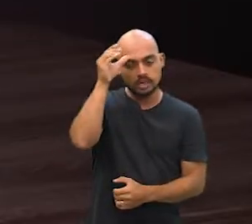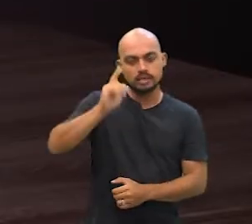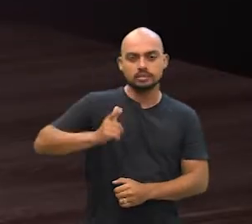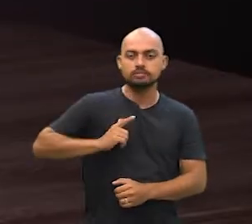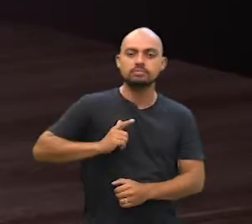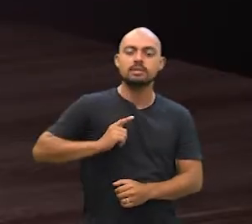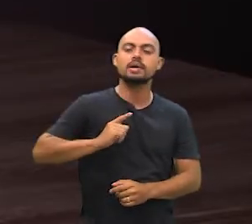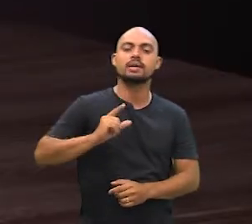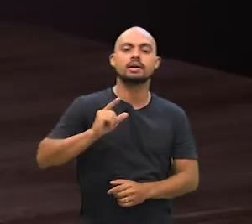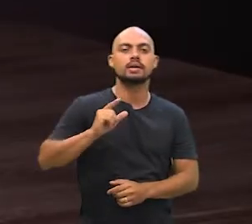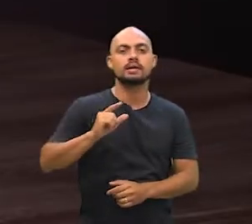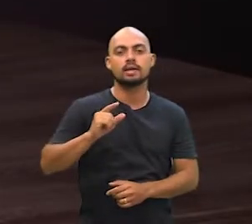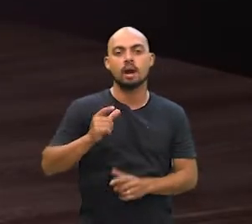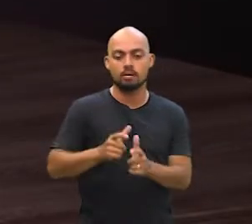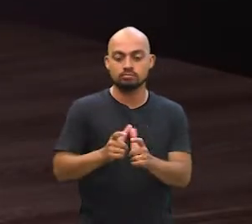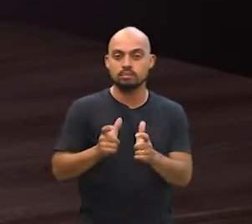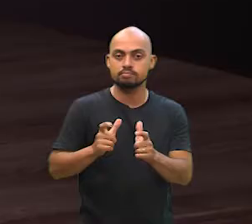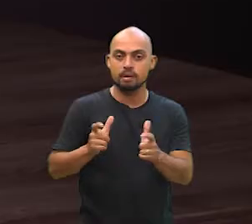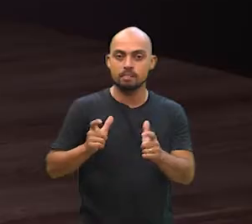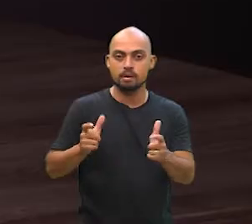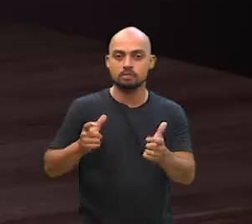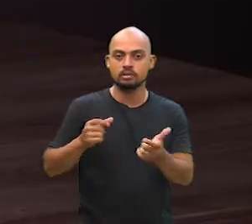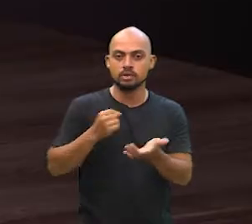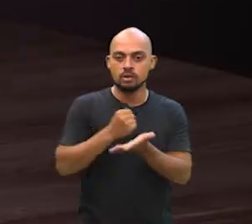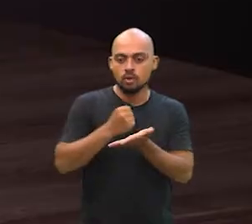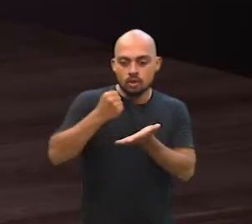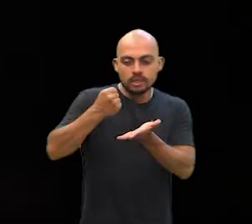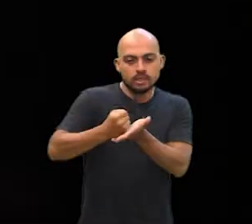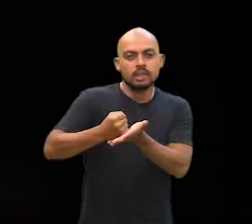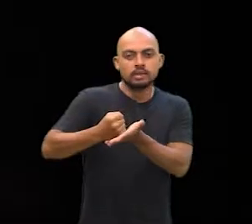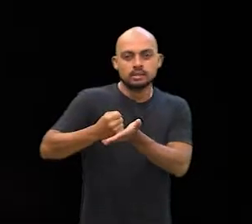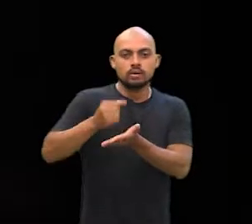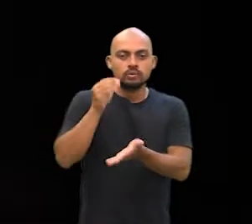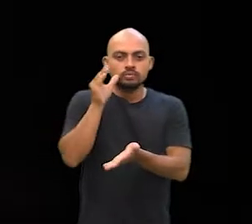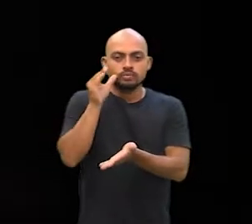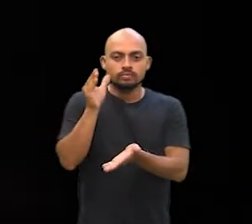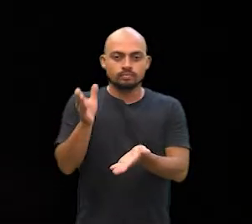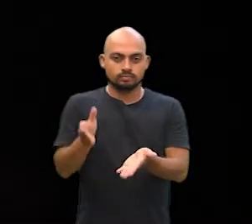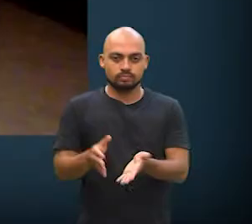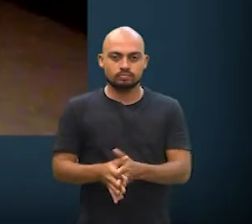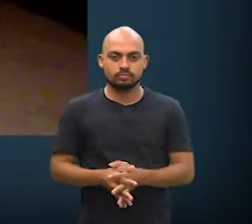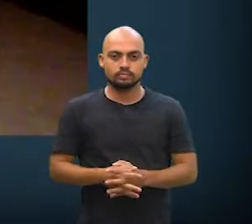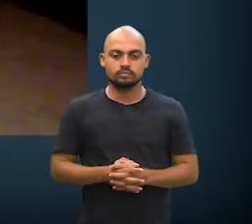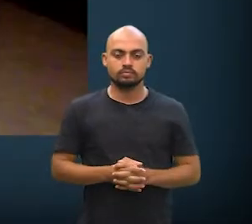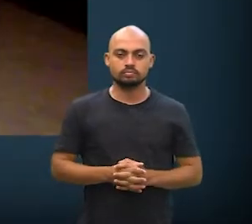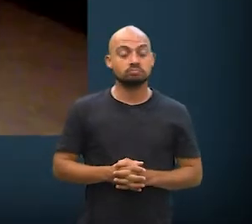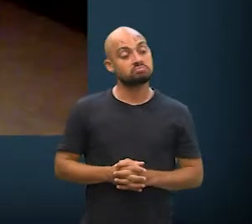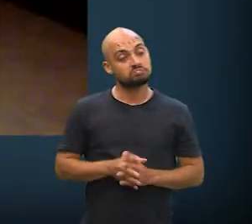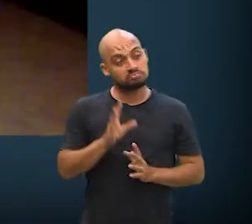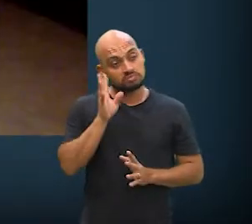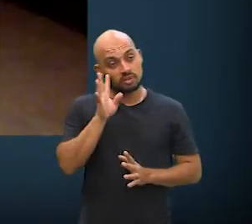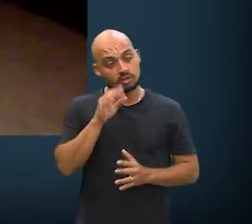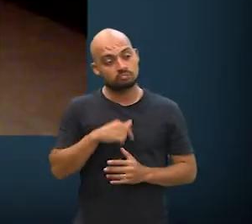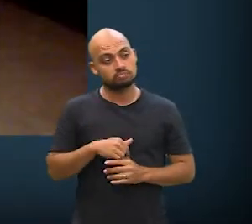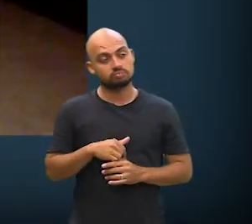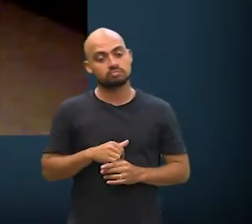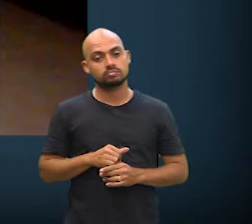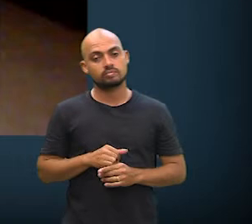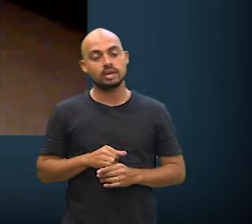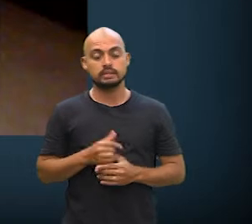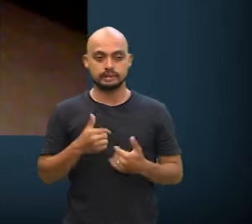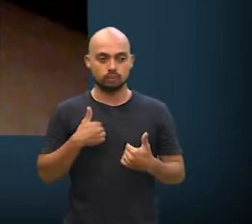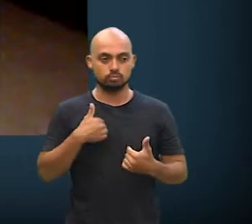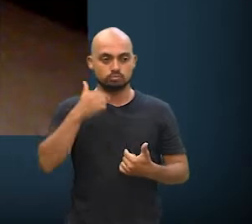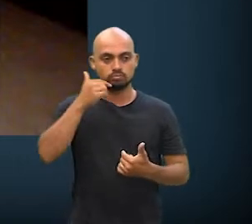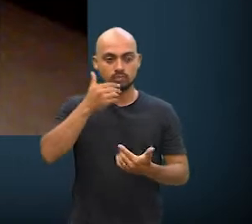aí esse aumento até nos colaboradores para atender essa demanda? Legal. Eu acredito muito na